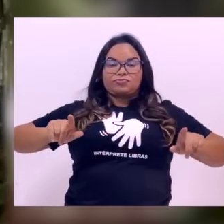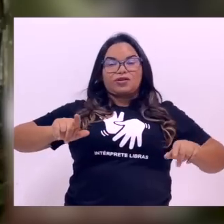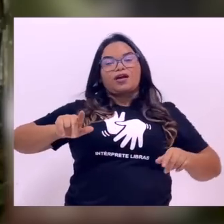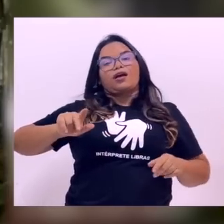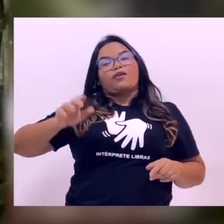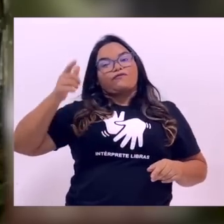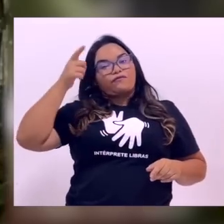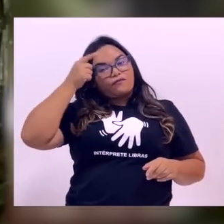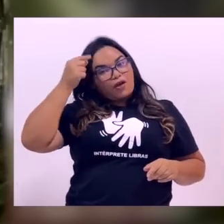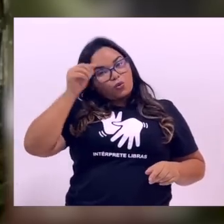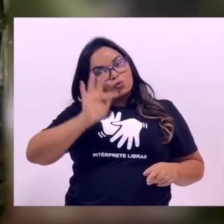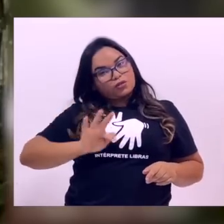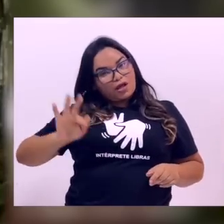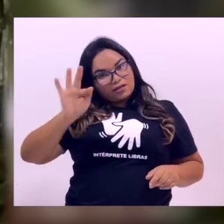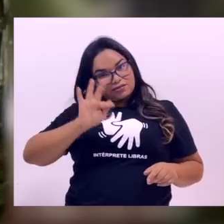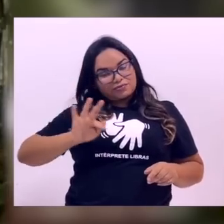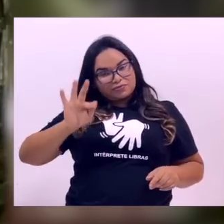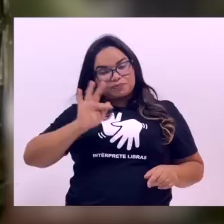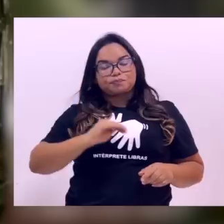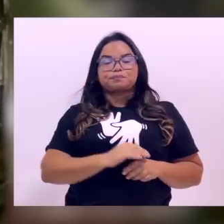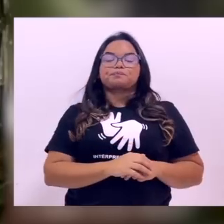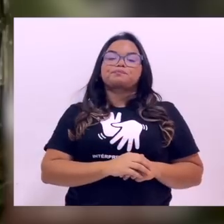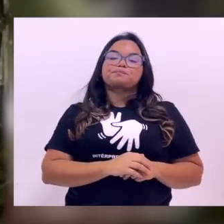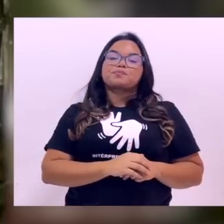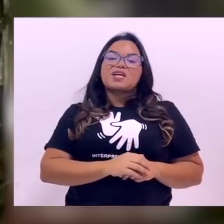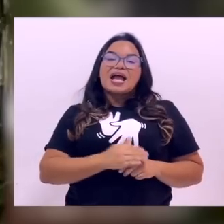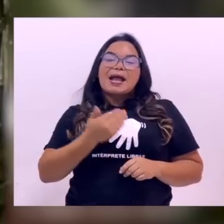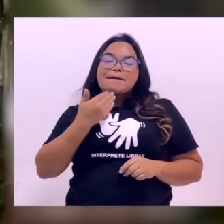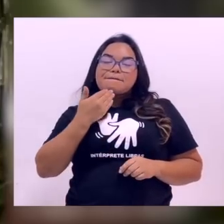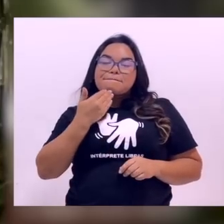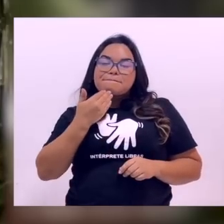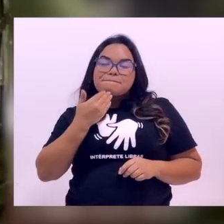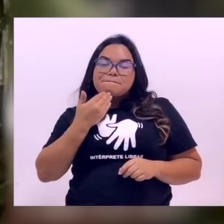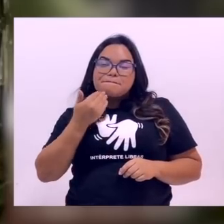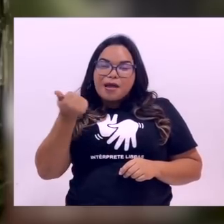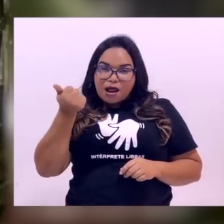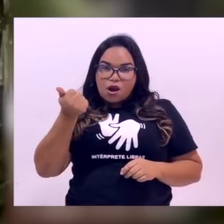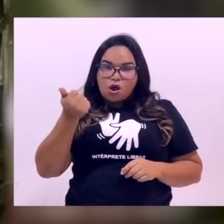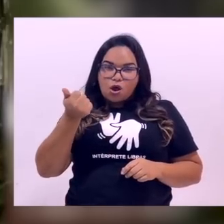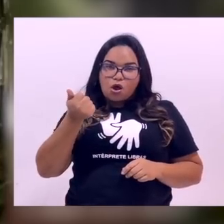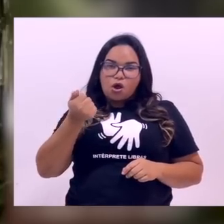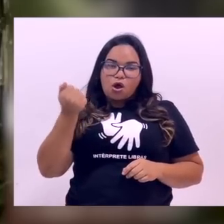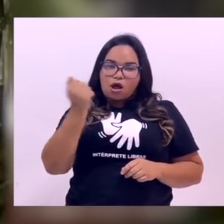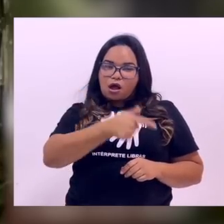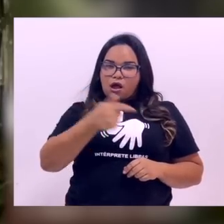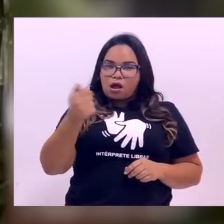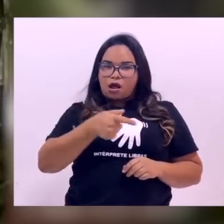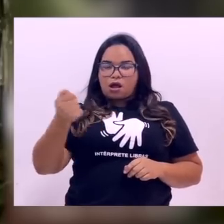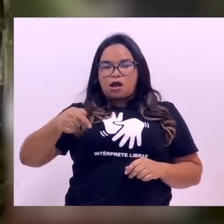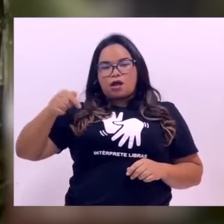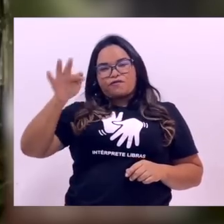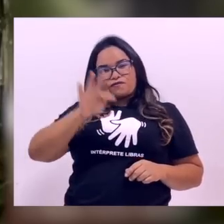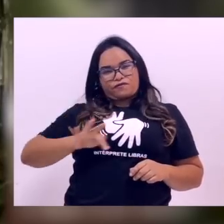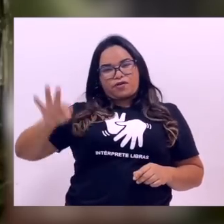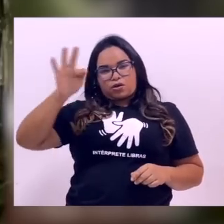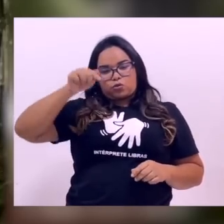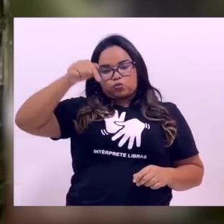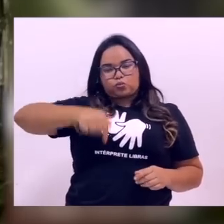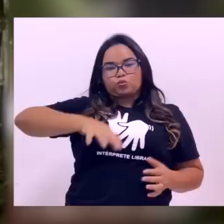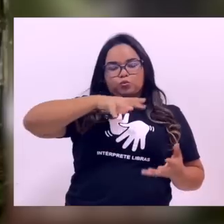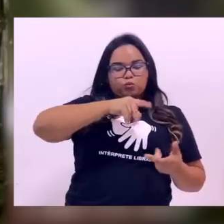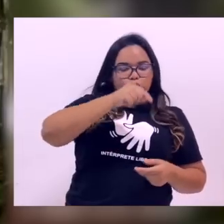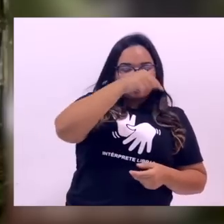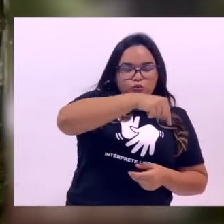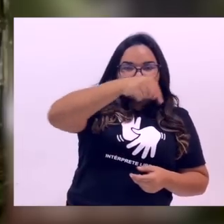nossas universidades. E as universidades mais reconhecidas do mundo, as universidades mais renomadas que